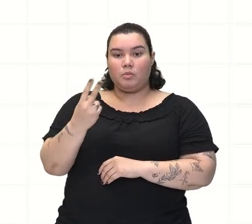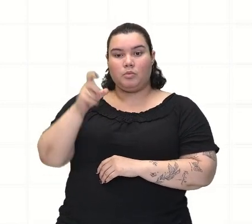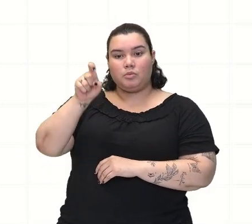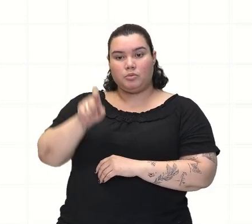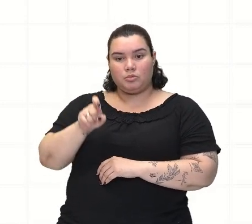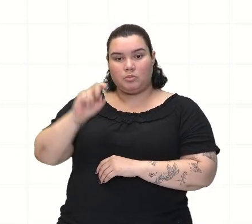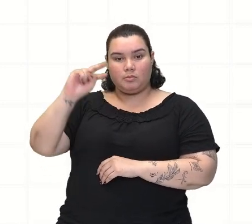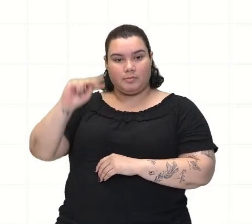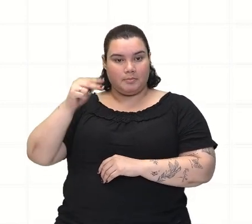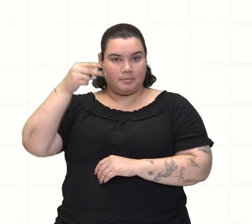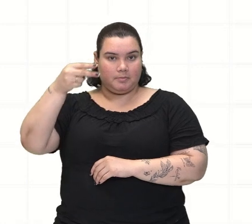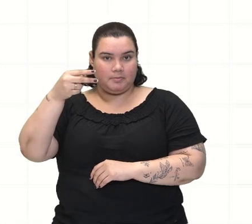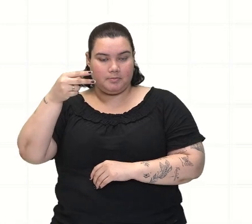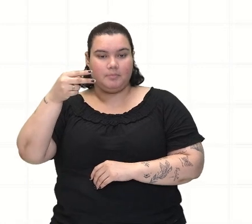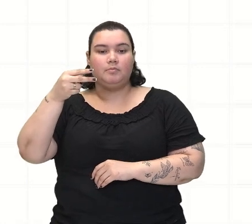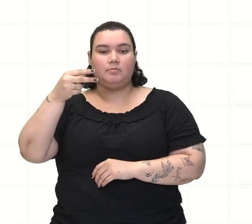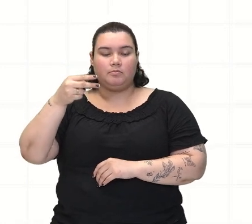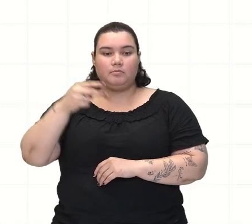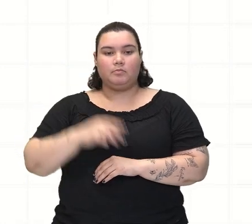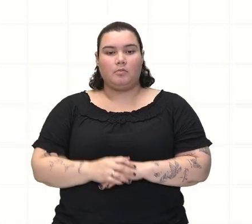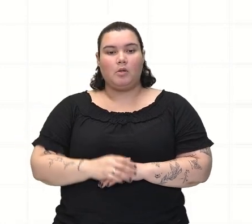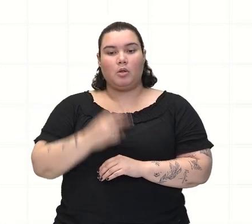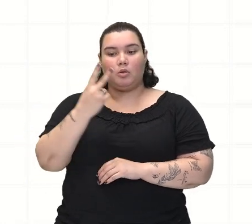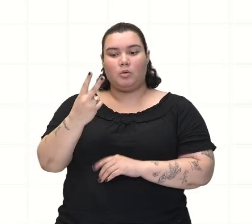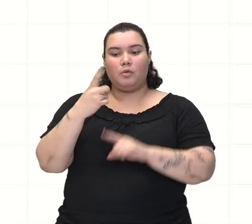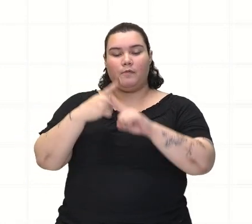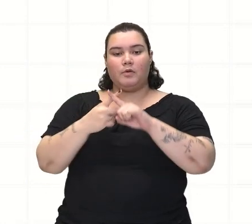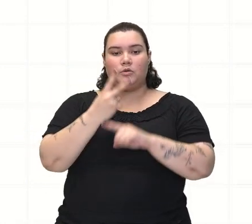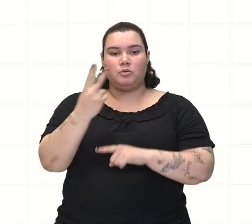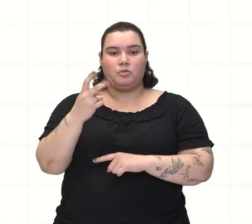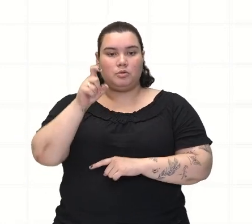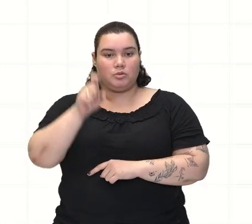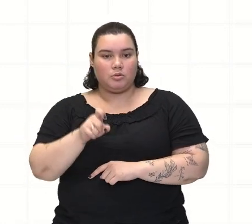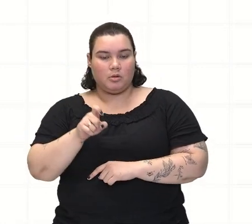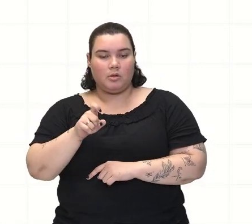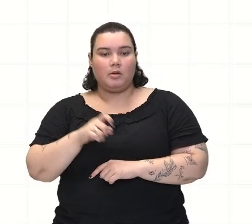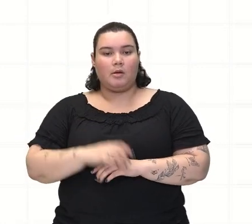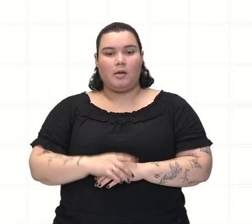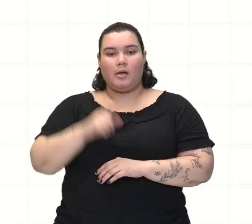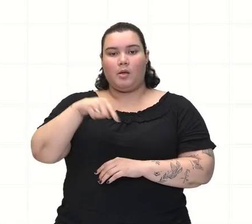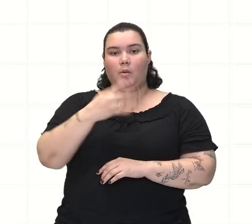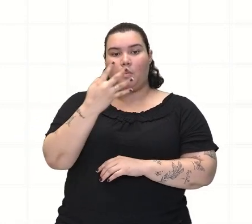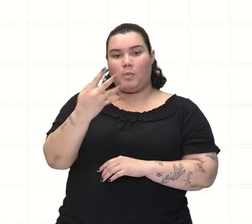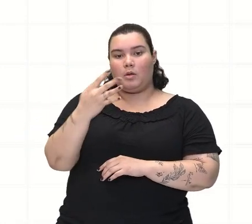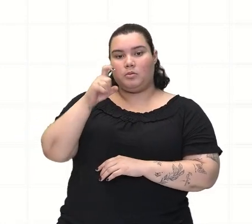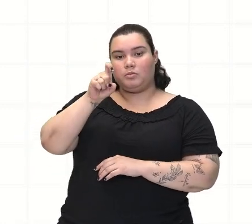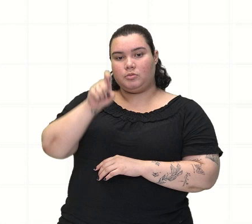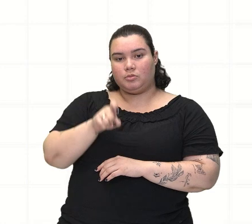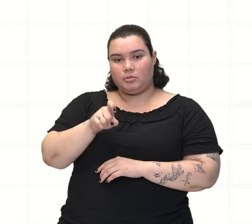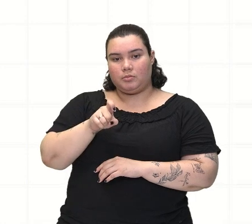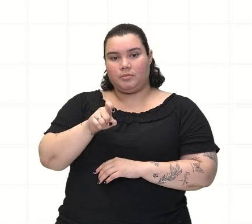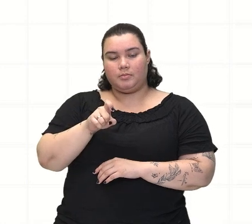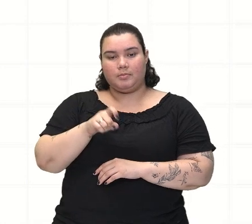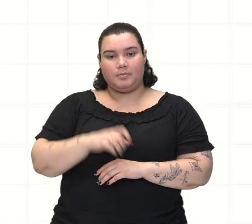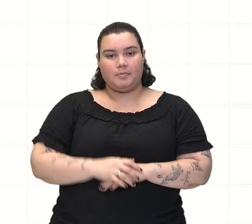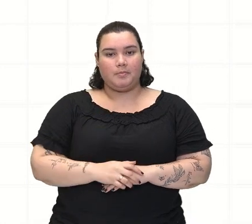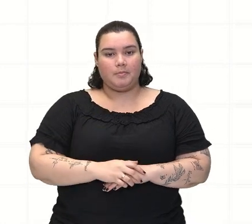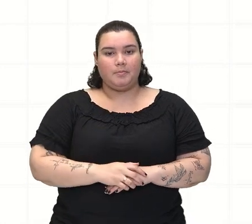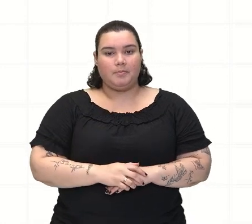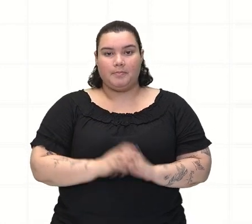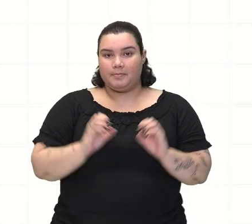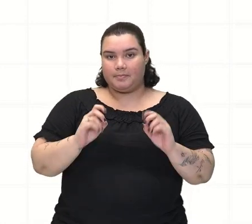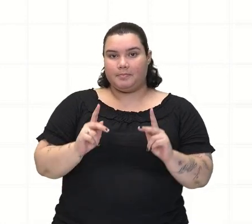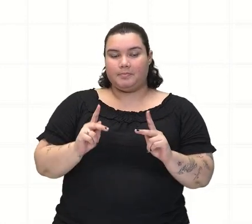ao quadrado e 2 vezes 2x, né, vai ser 4x. Tudo